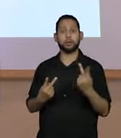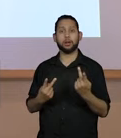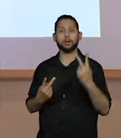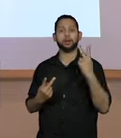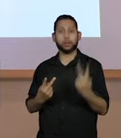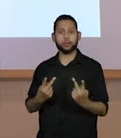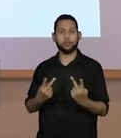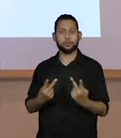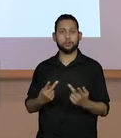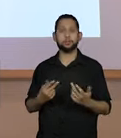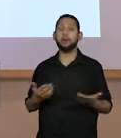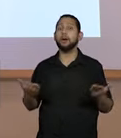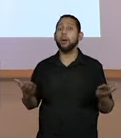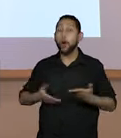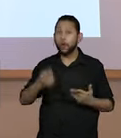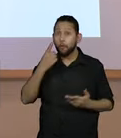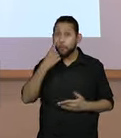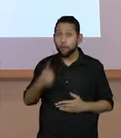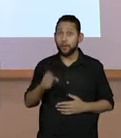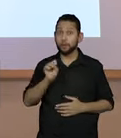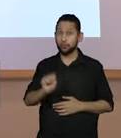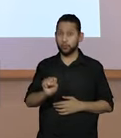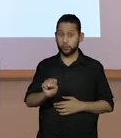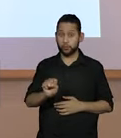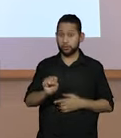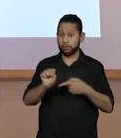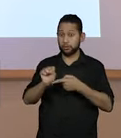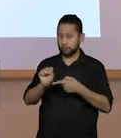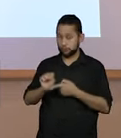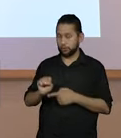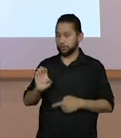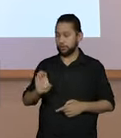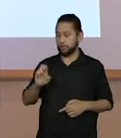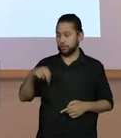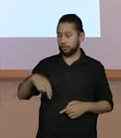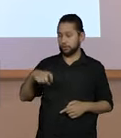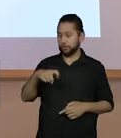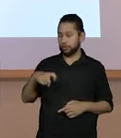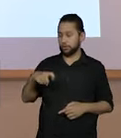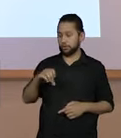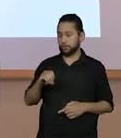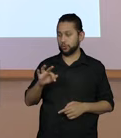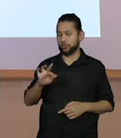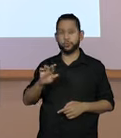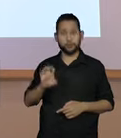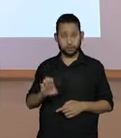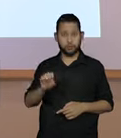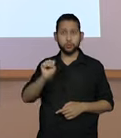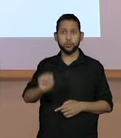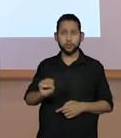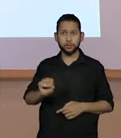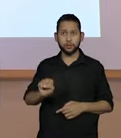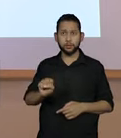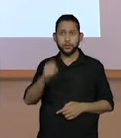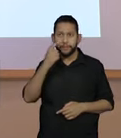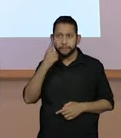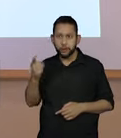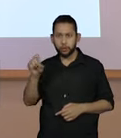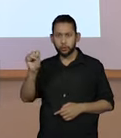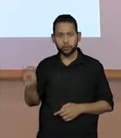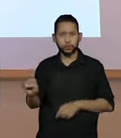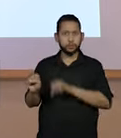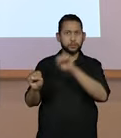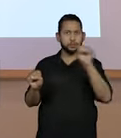analisar o enxofre. Quantos enxofres eu tenho aqui? Um enxofre e, desse lado, um enxofre. Vimos que